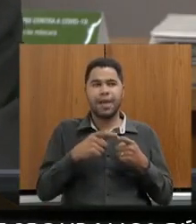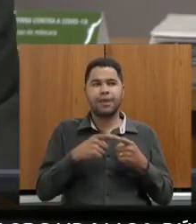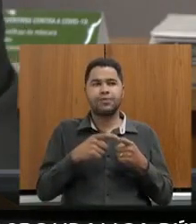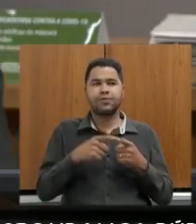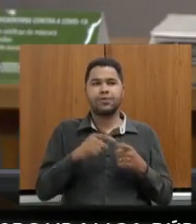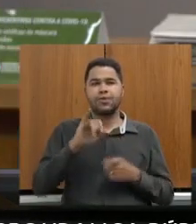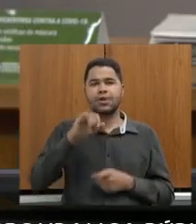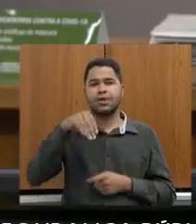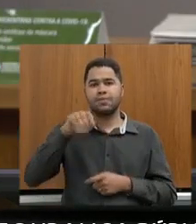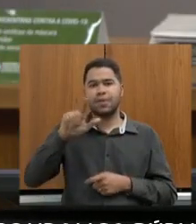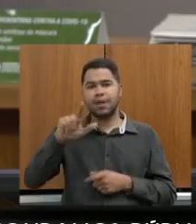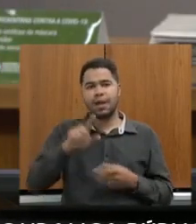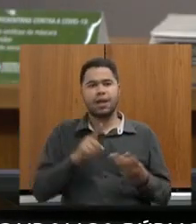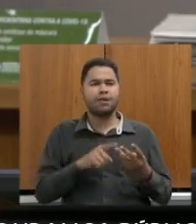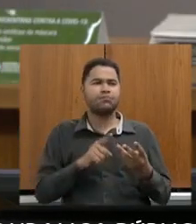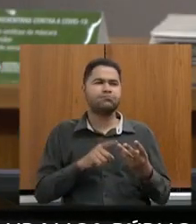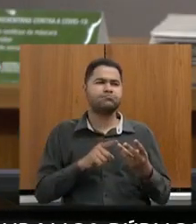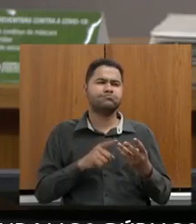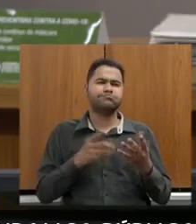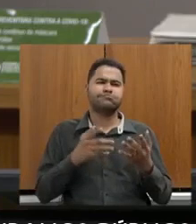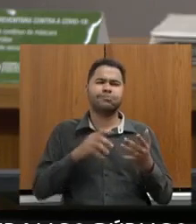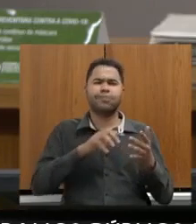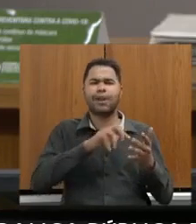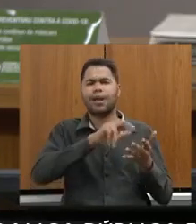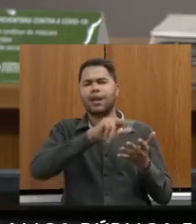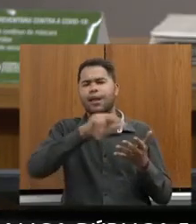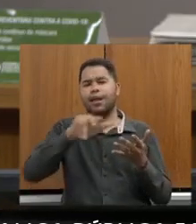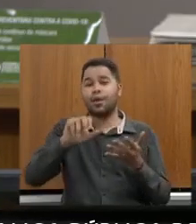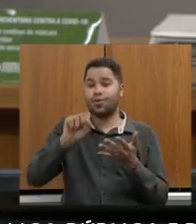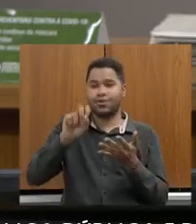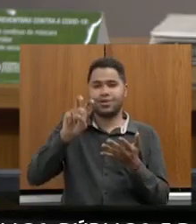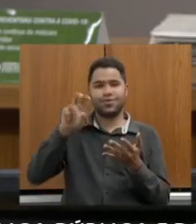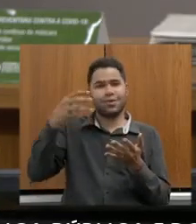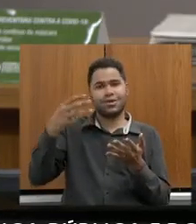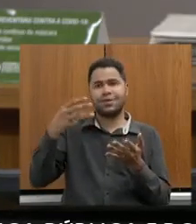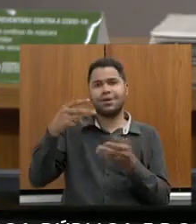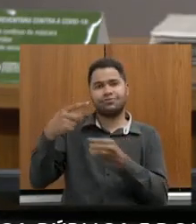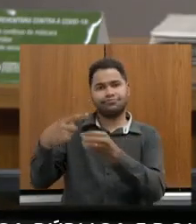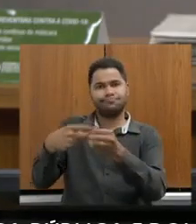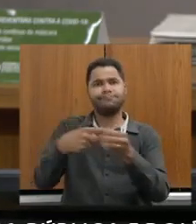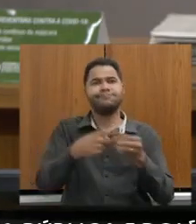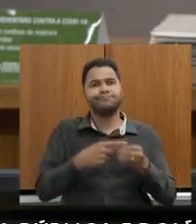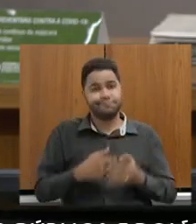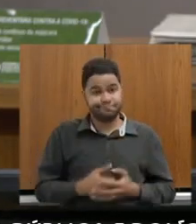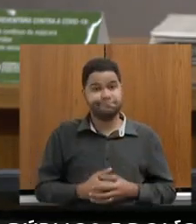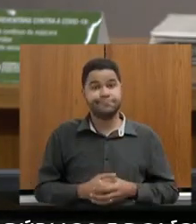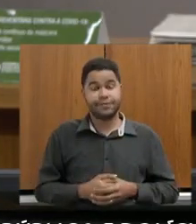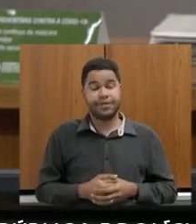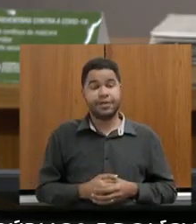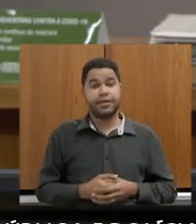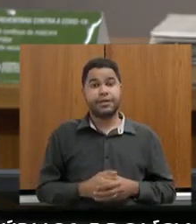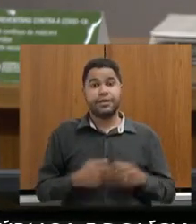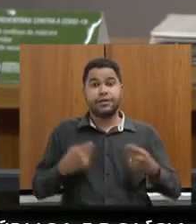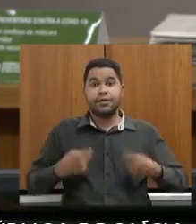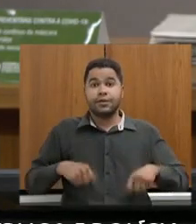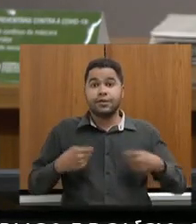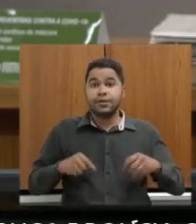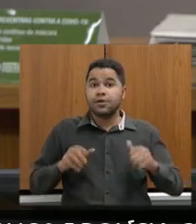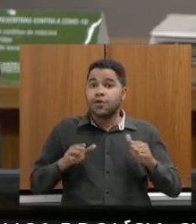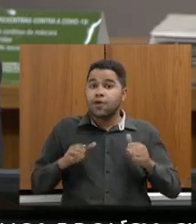investigador escrivão nos 853 municípios então nós precisamos de focar